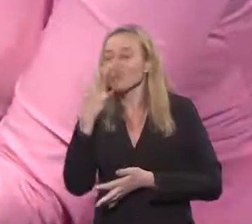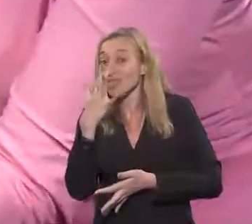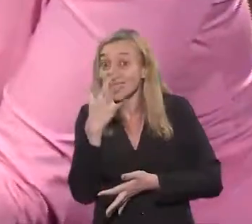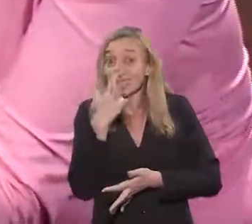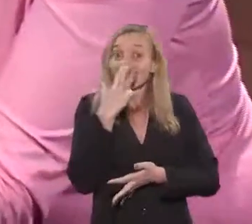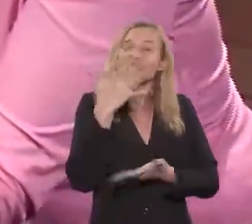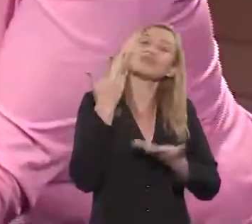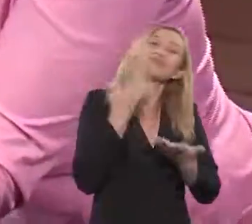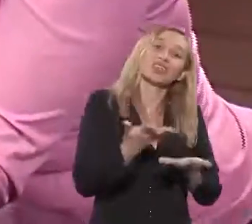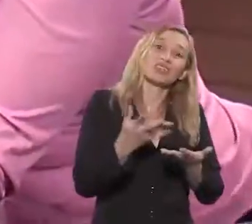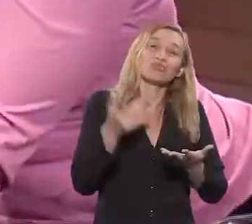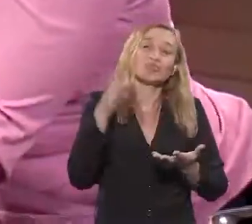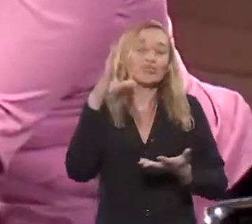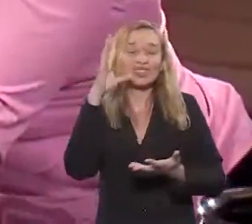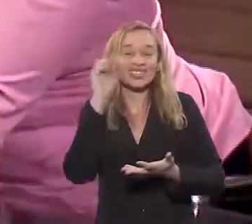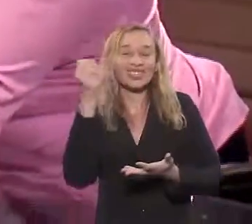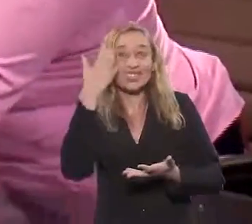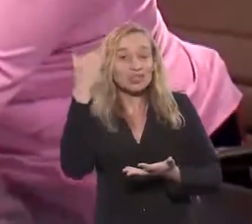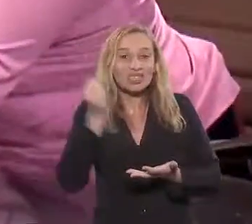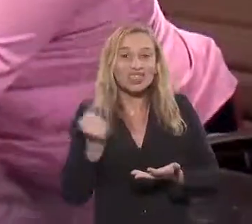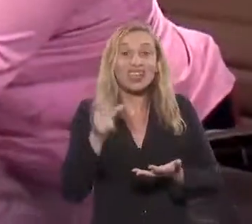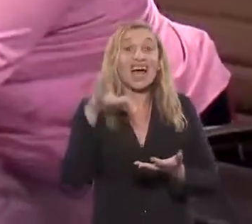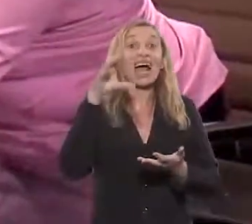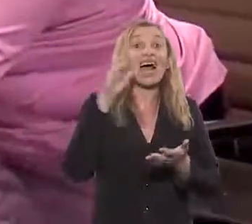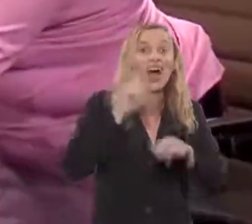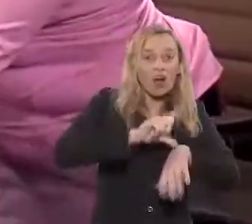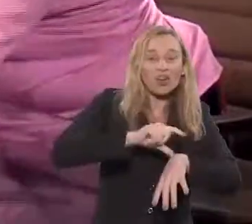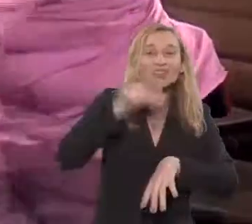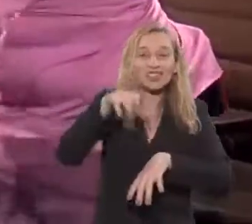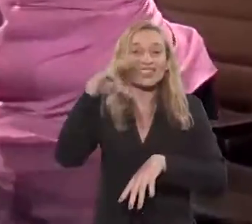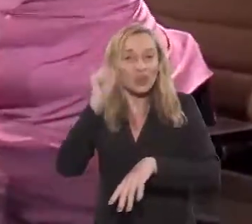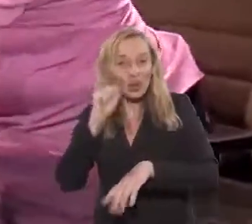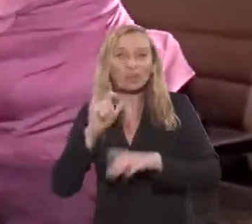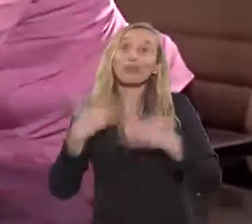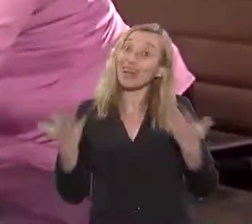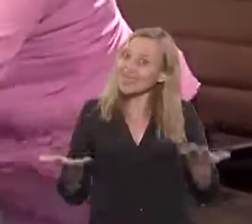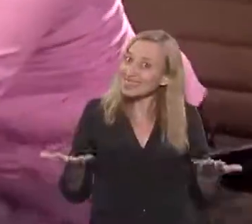Admiradora mesmo. de verdade. Não sei que horas você dorme, mas olha. Pois